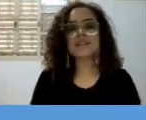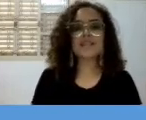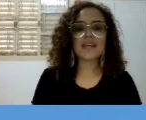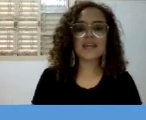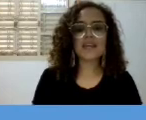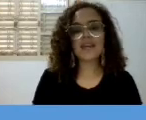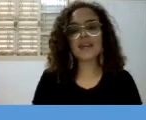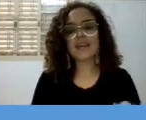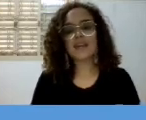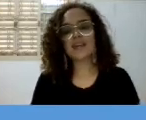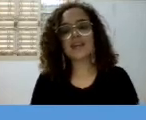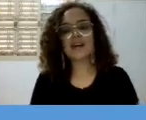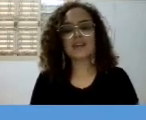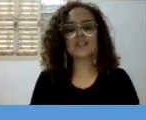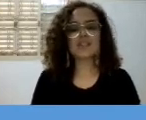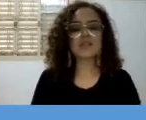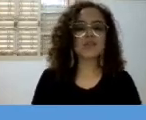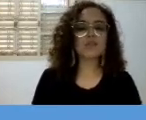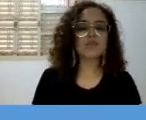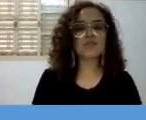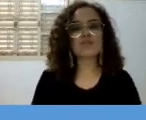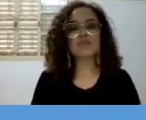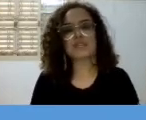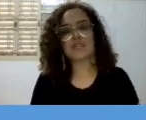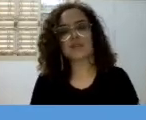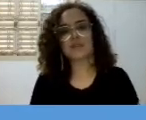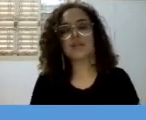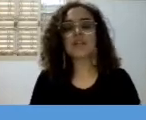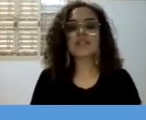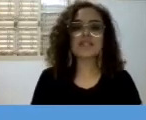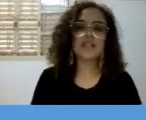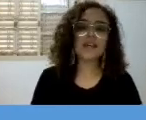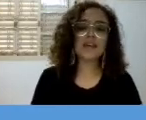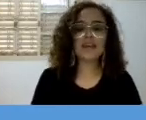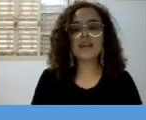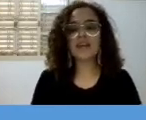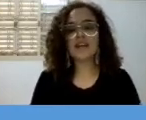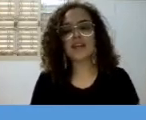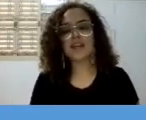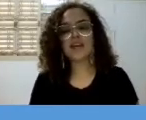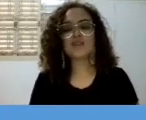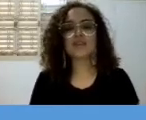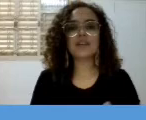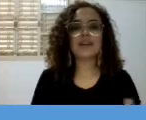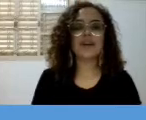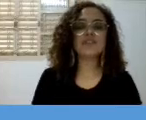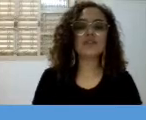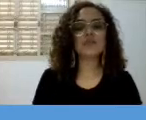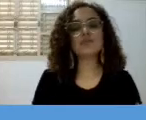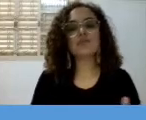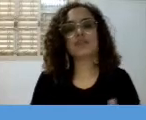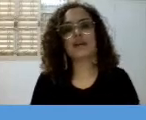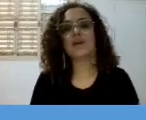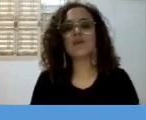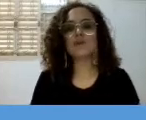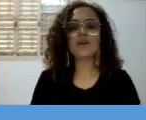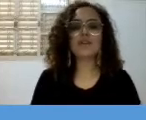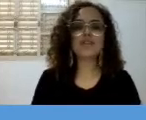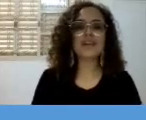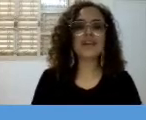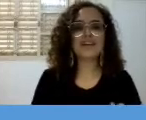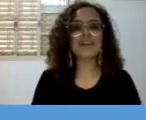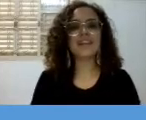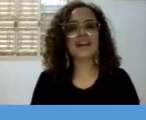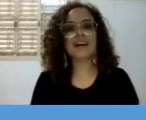chapéu. Sereia, antes um bom chuvisquinho. Sereia do que castigo do céu,